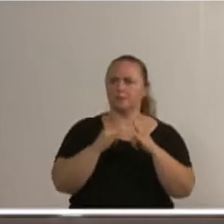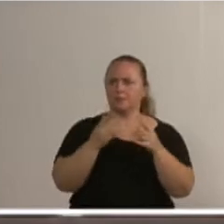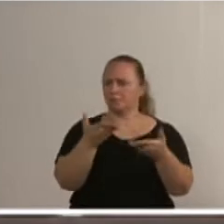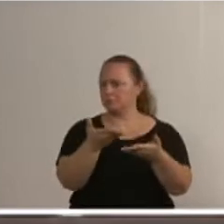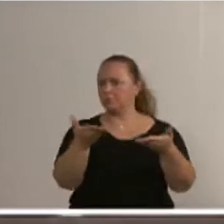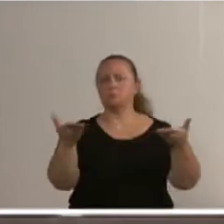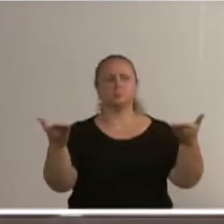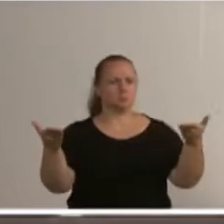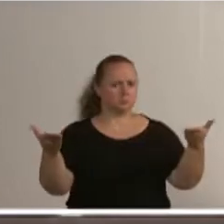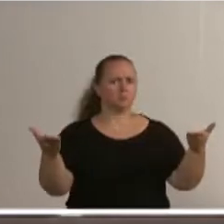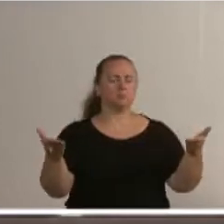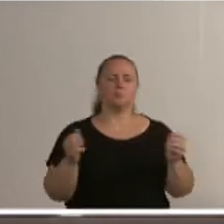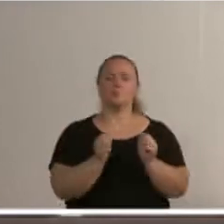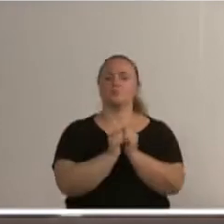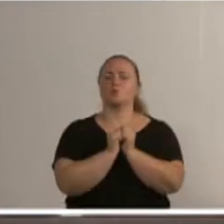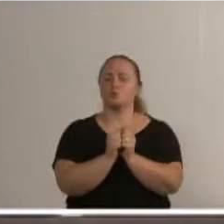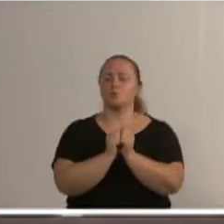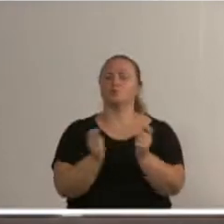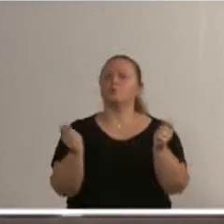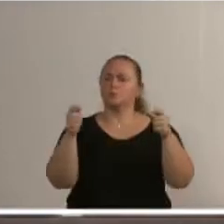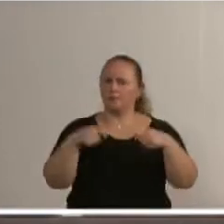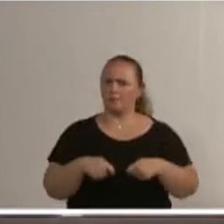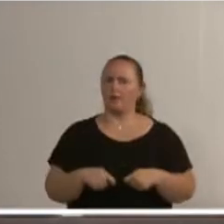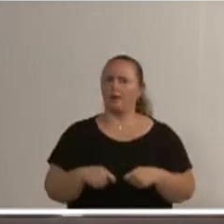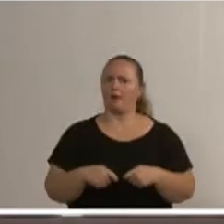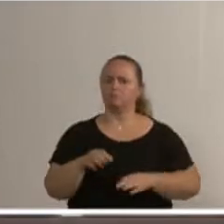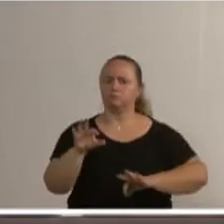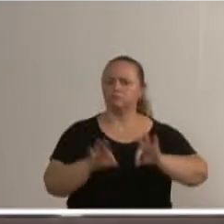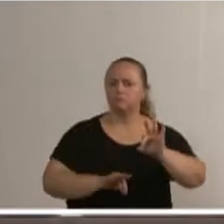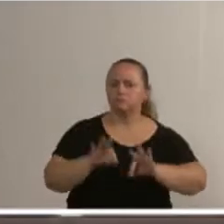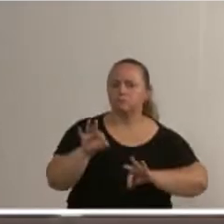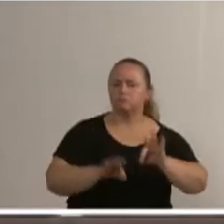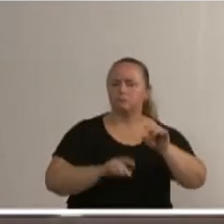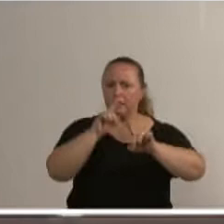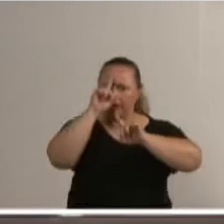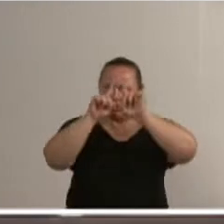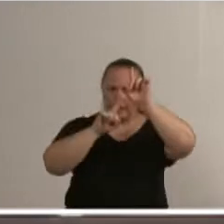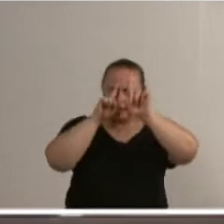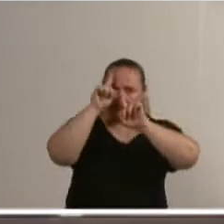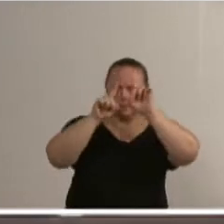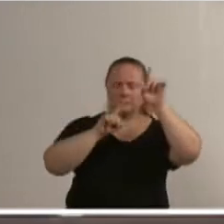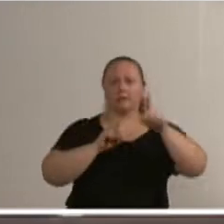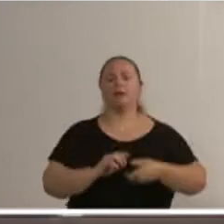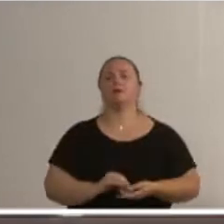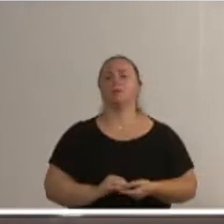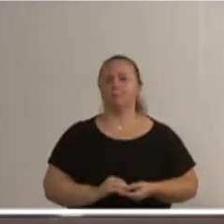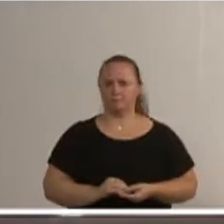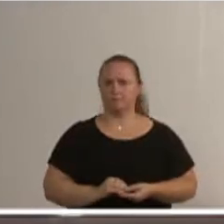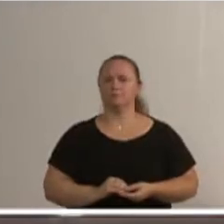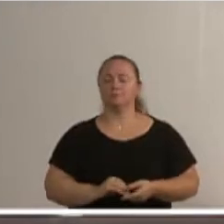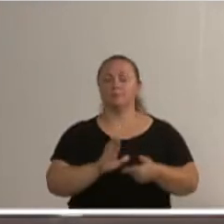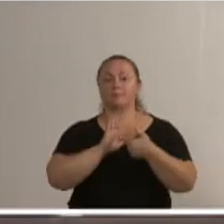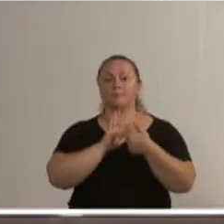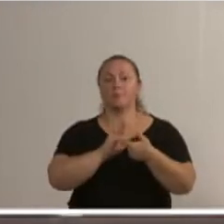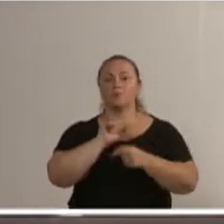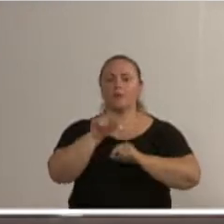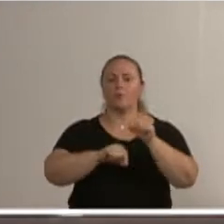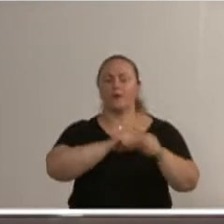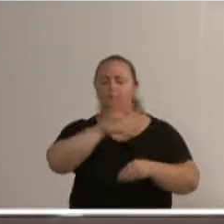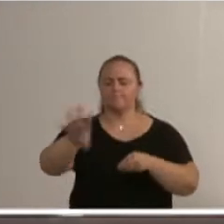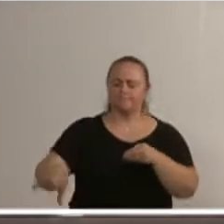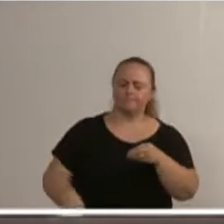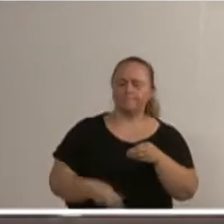que possam, junto conosco aqui, talvez formatar algumas ideias, talvez trazer alguma coisa que possa contribuir para